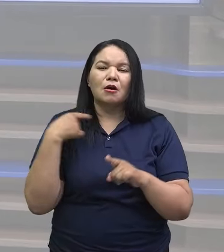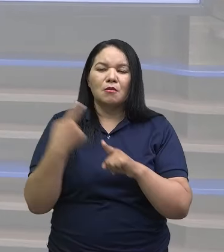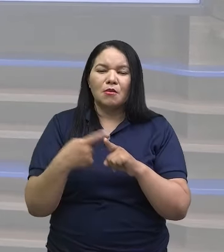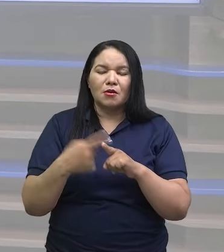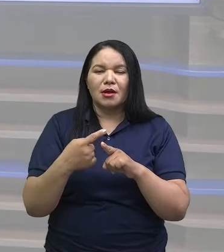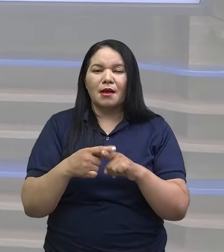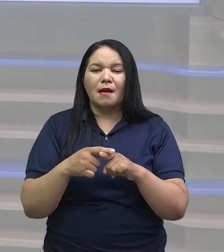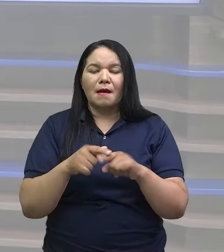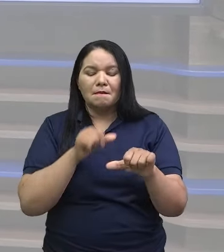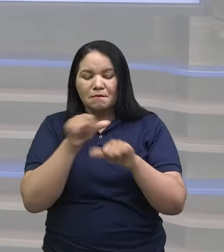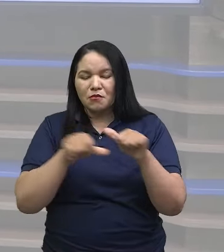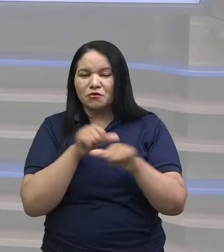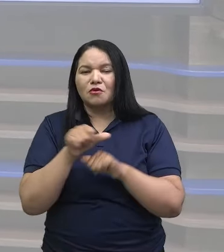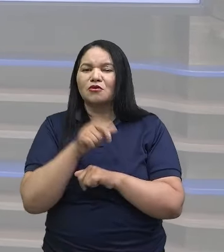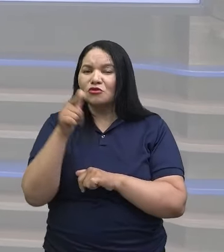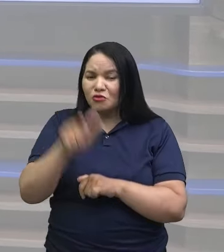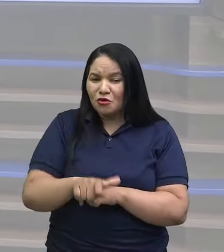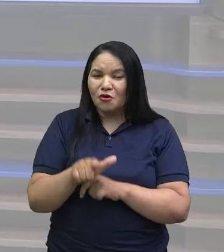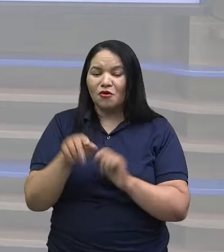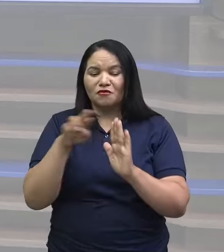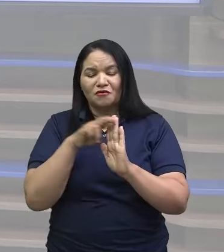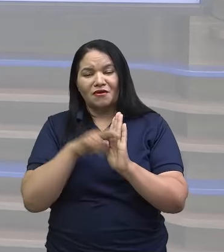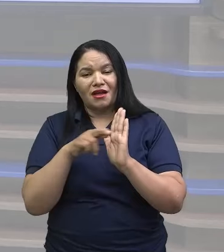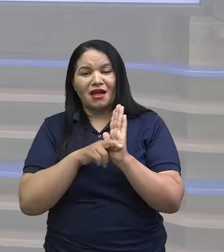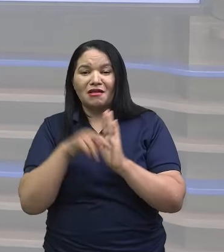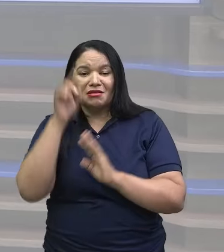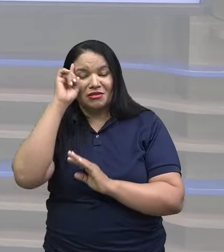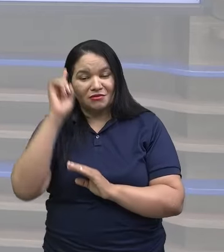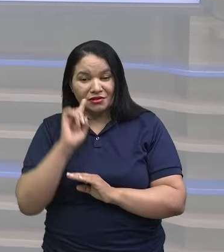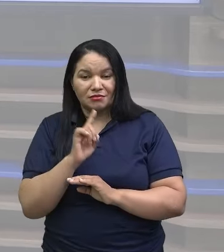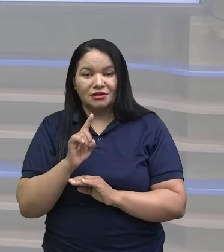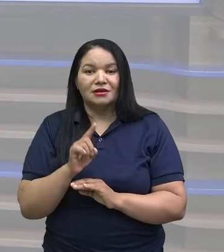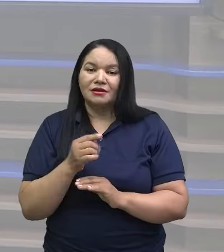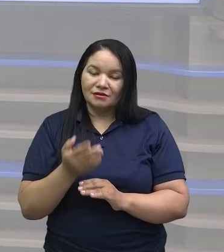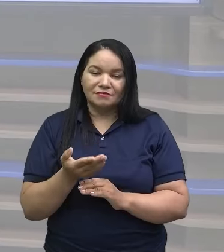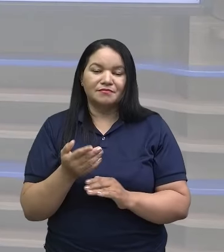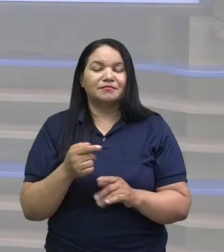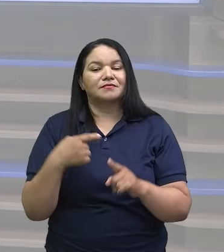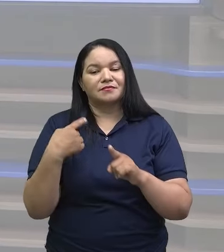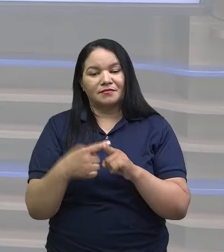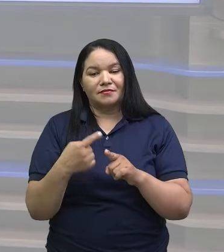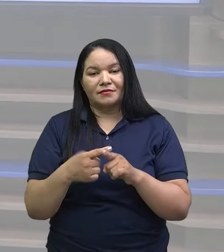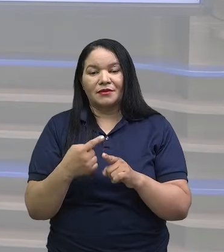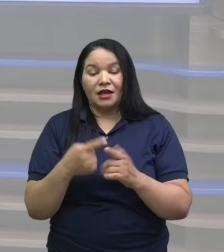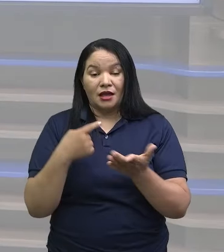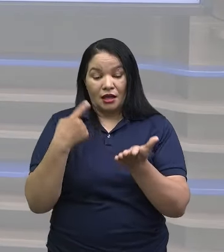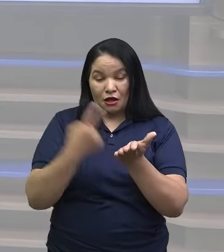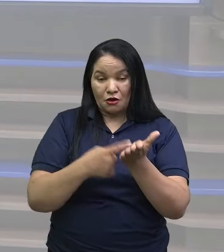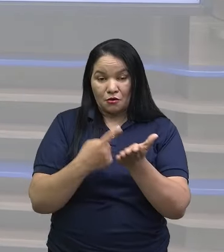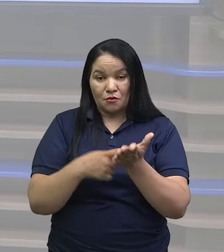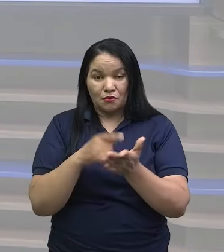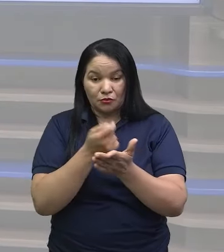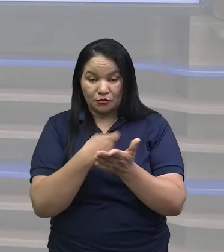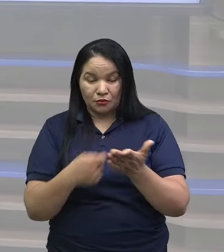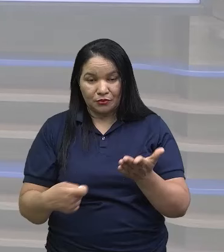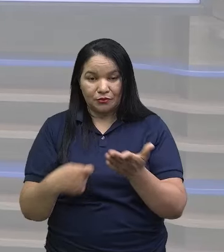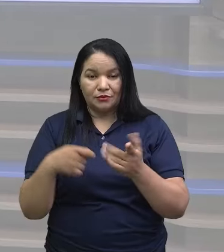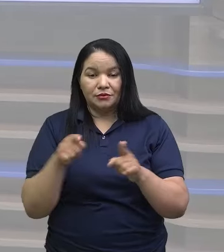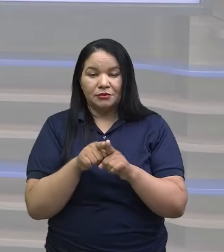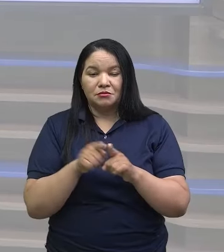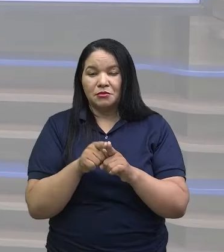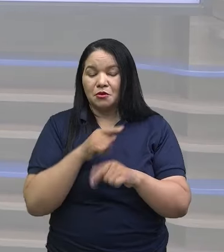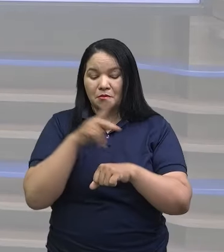português mudou de novo, com esse monte de regra aí que eu nem sabia? Entende? Foi justamente devido ao acordo ortográfico, porque